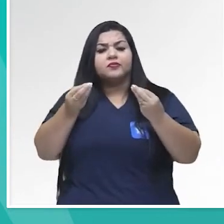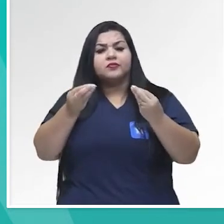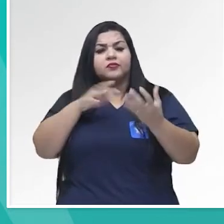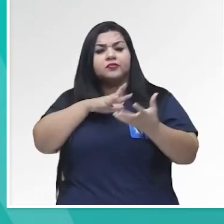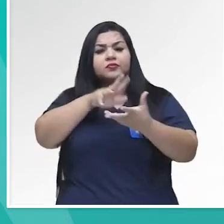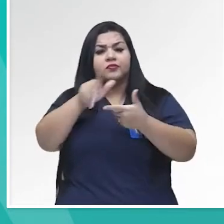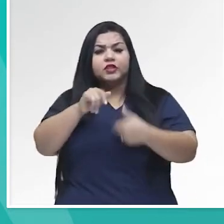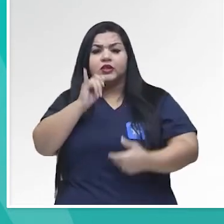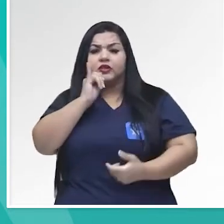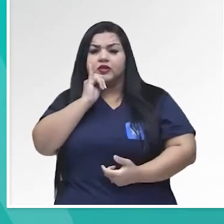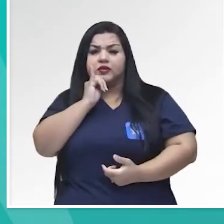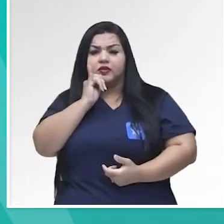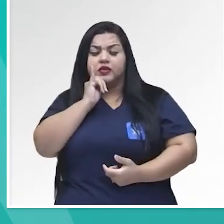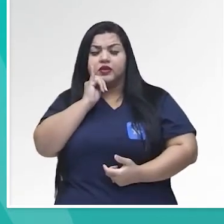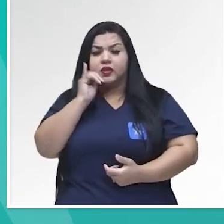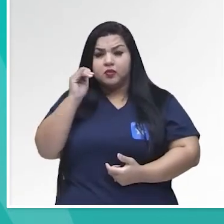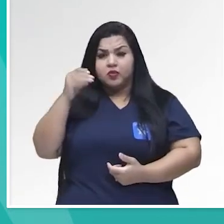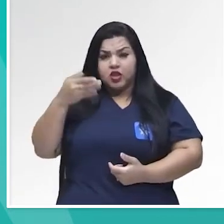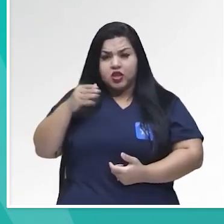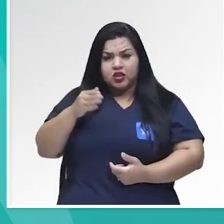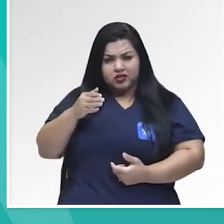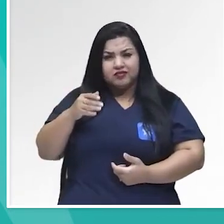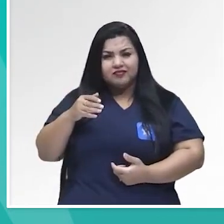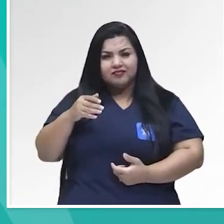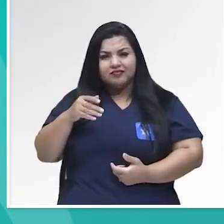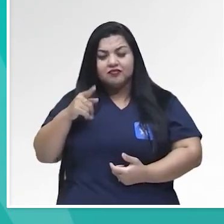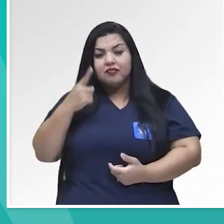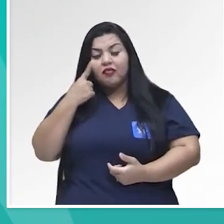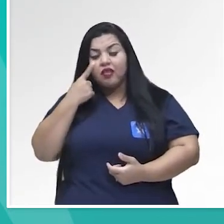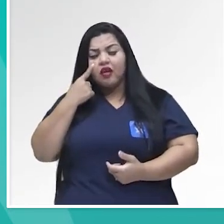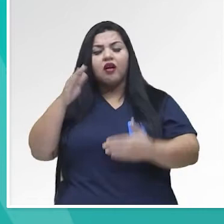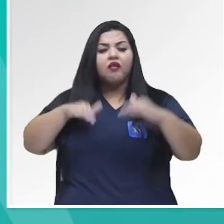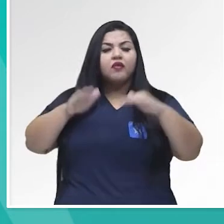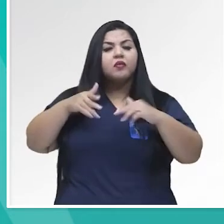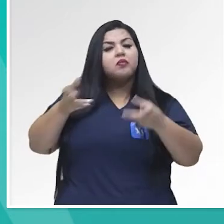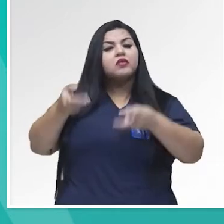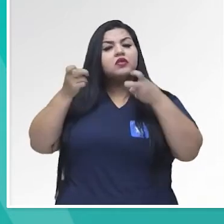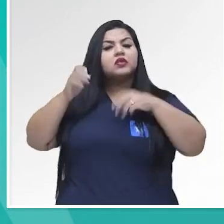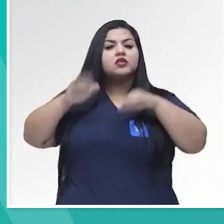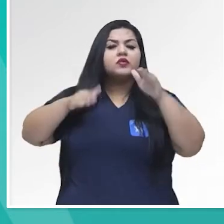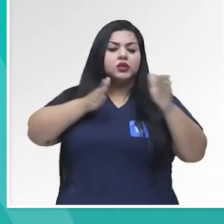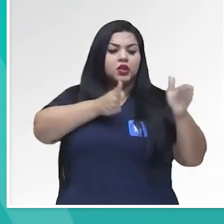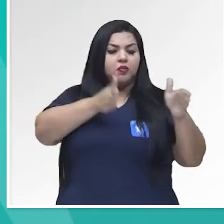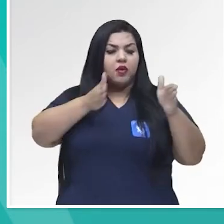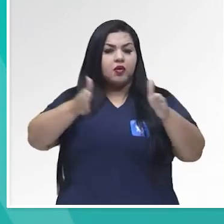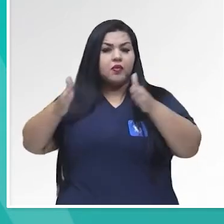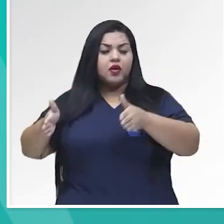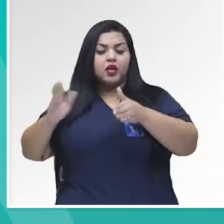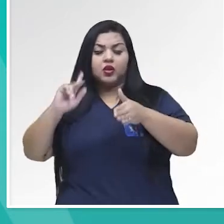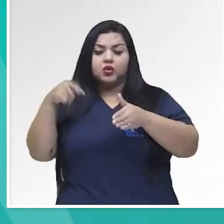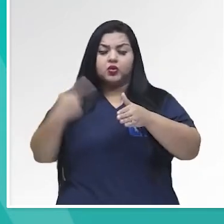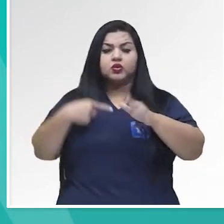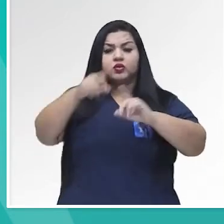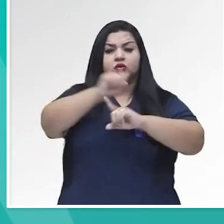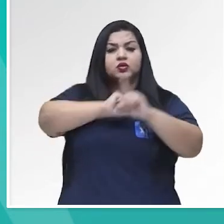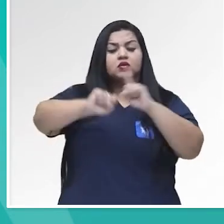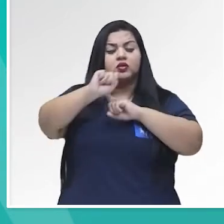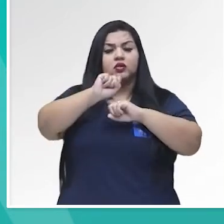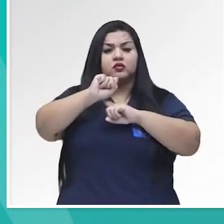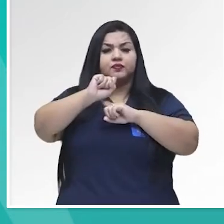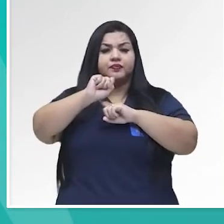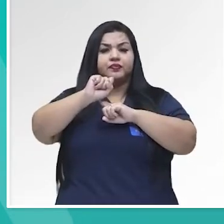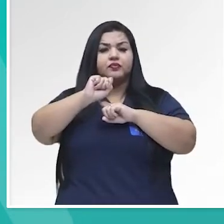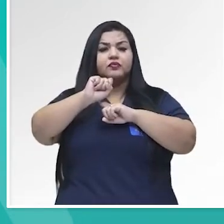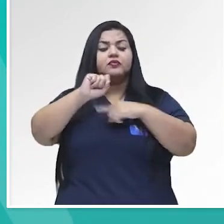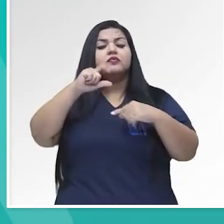Por exemplo, aqui nesse peixe aqui, nós percebemos que muitas das vezes, em determinadas épocas, a nossa sociedade, ela